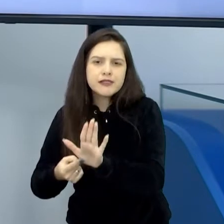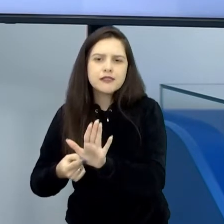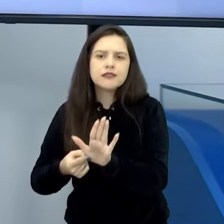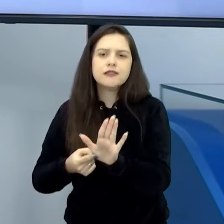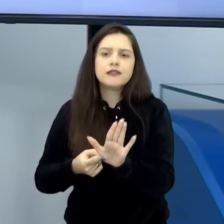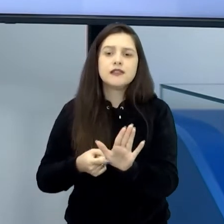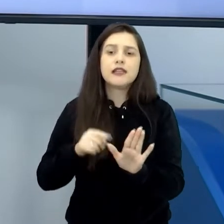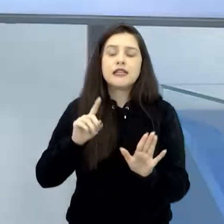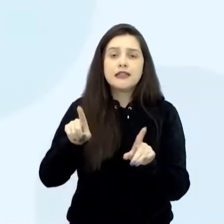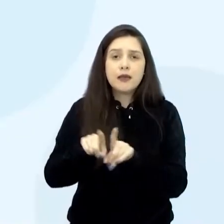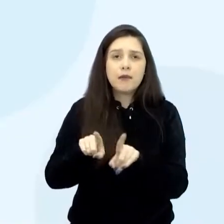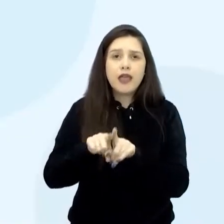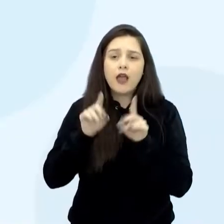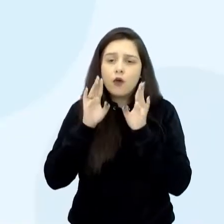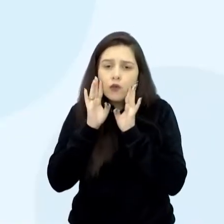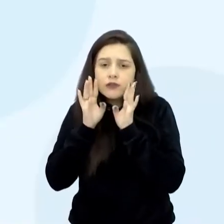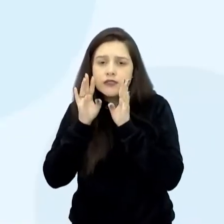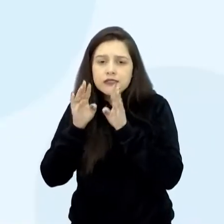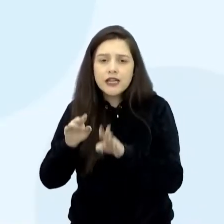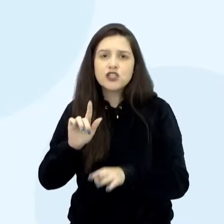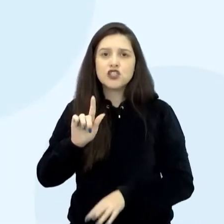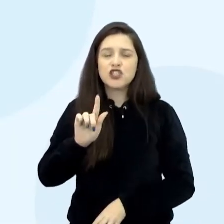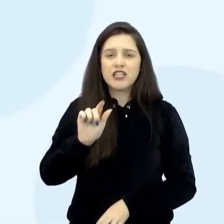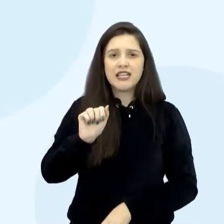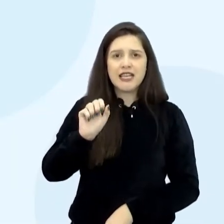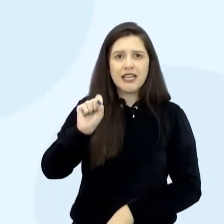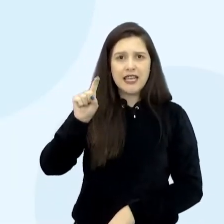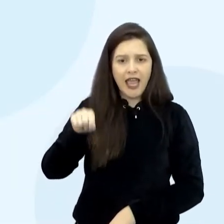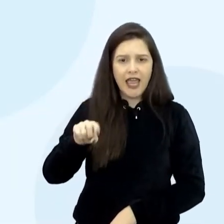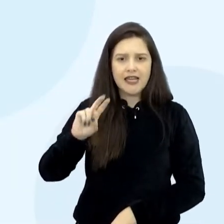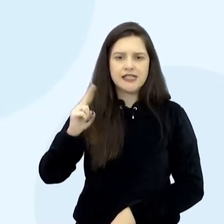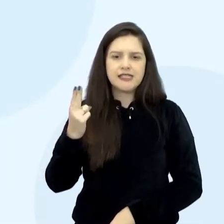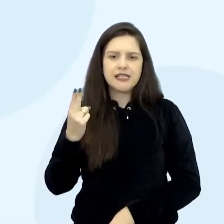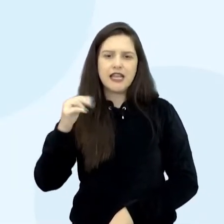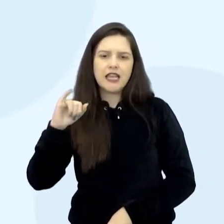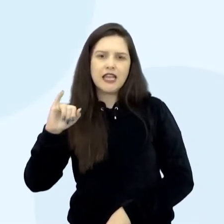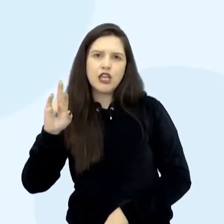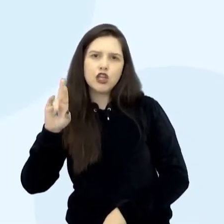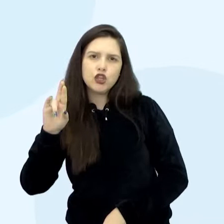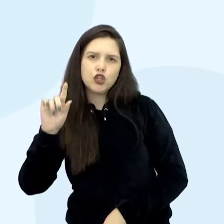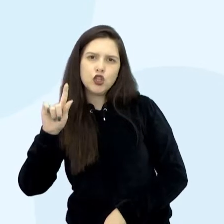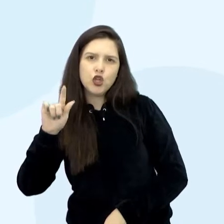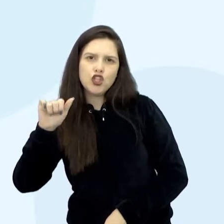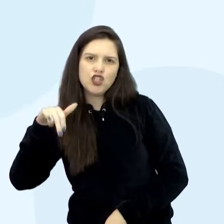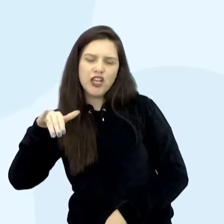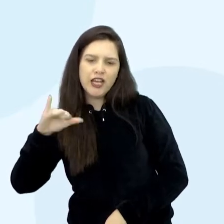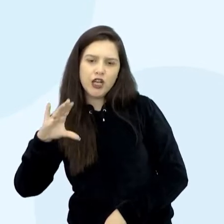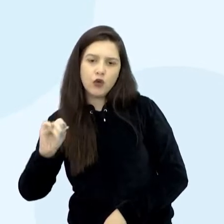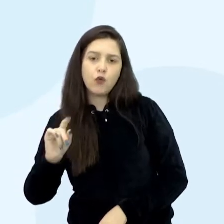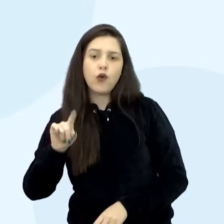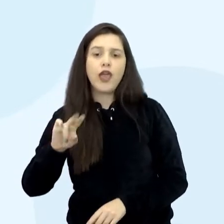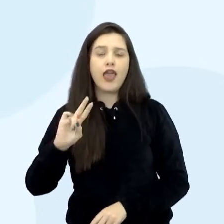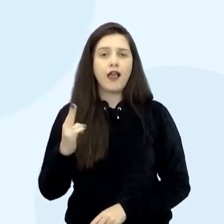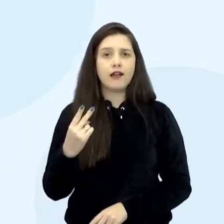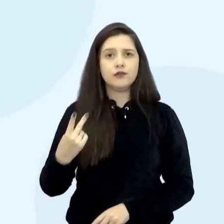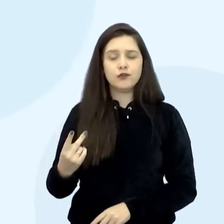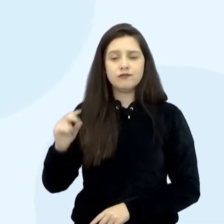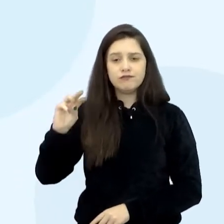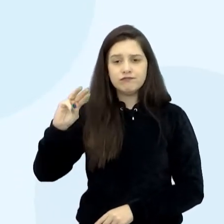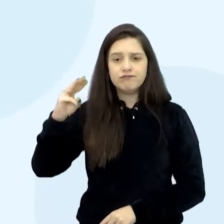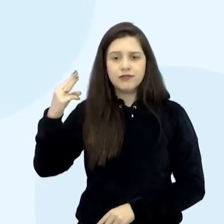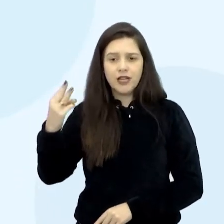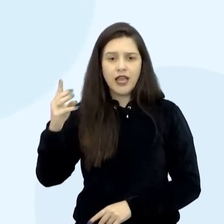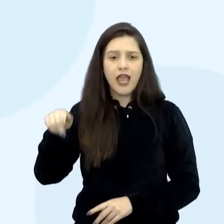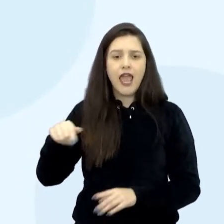as concentrações de gás hidrogênio, né, elevado ao cubo, que é o número que estava lá na frente, e gás hidrogênio, representando